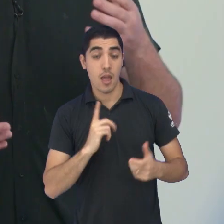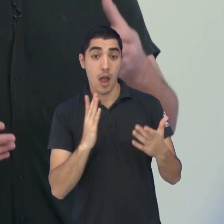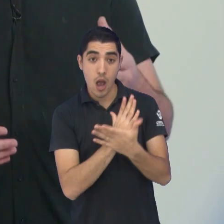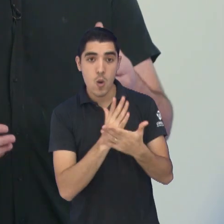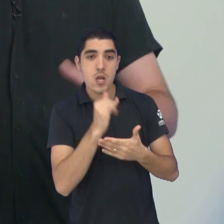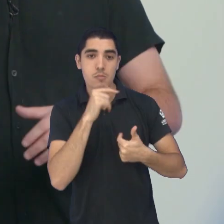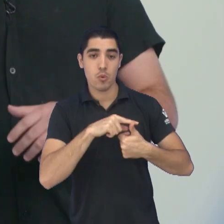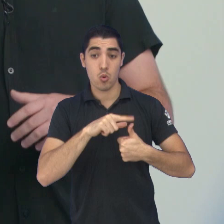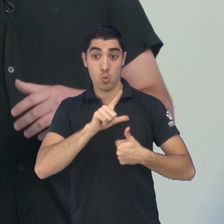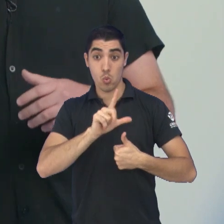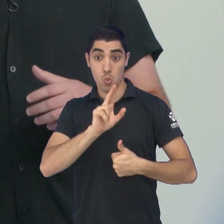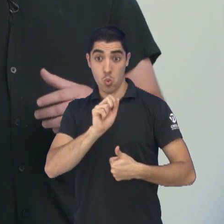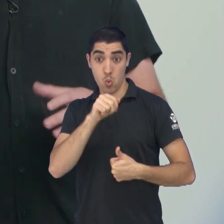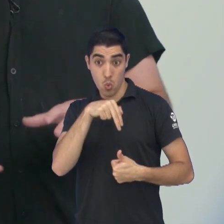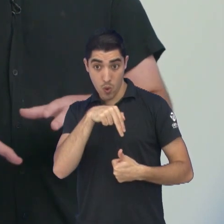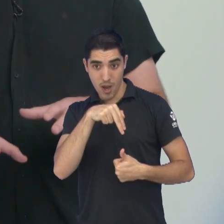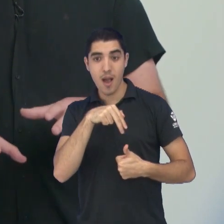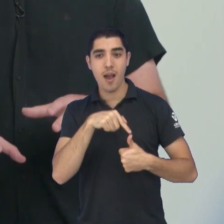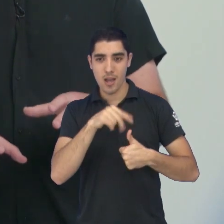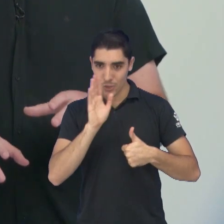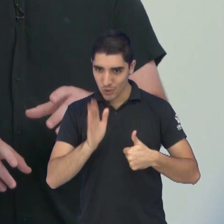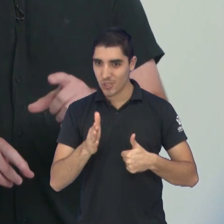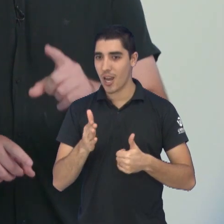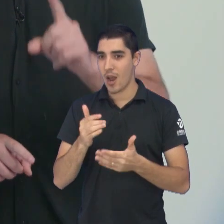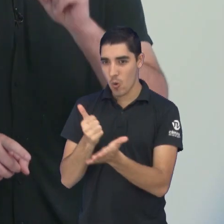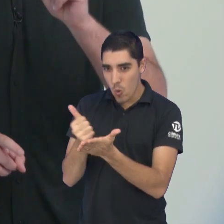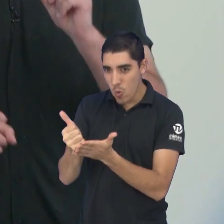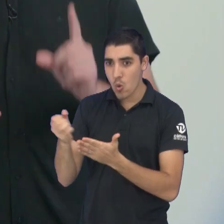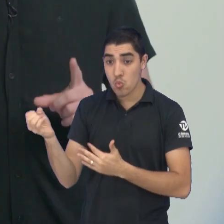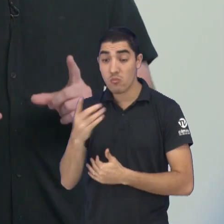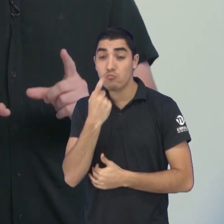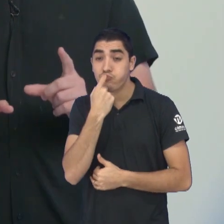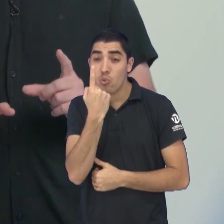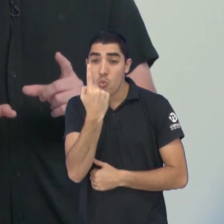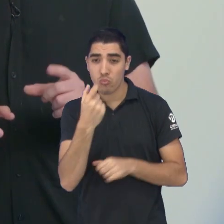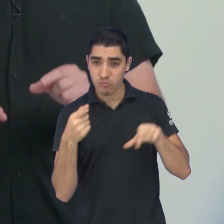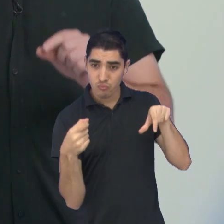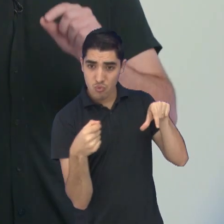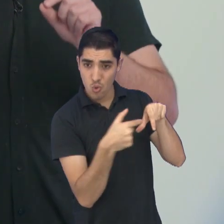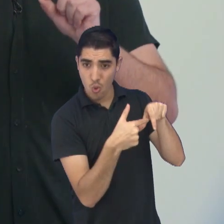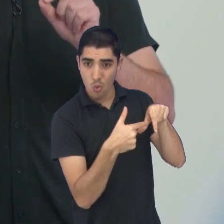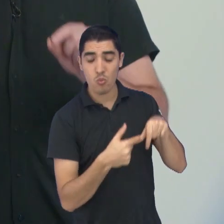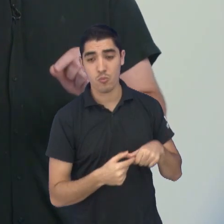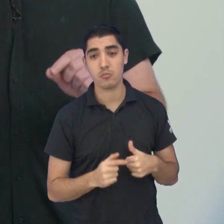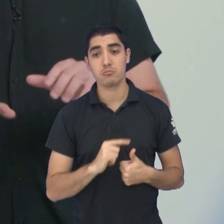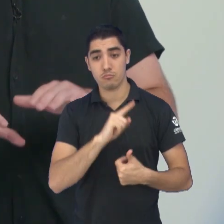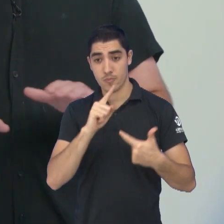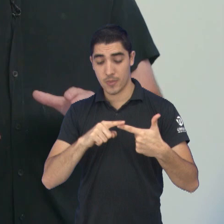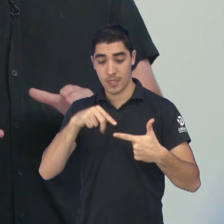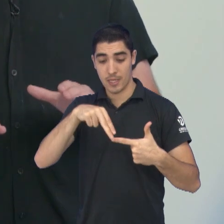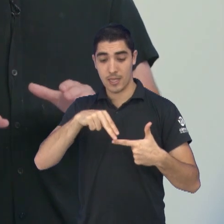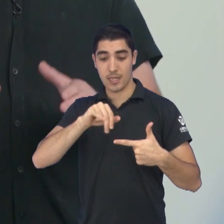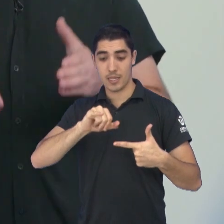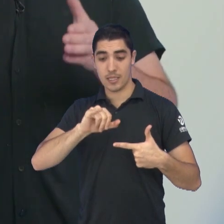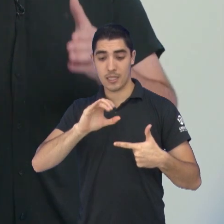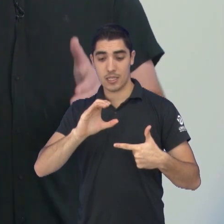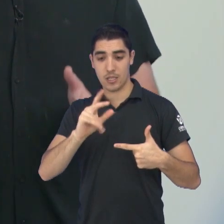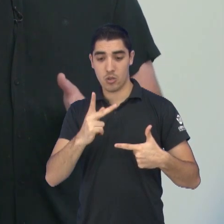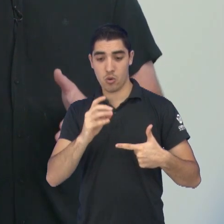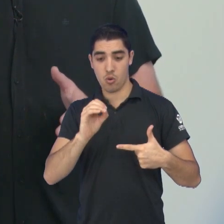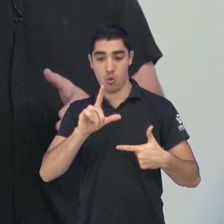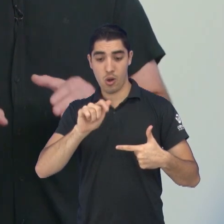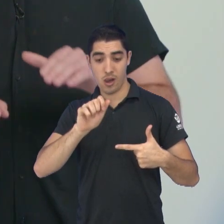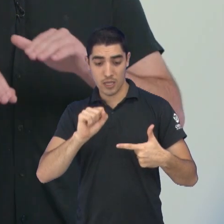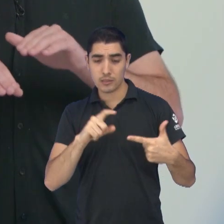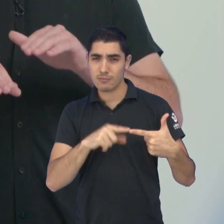atacantes Luan, contratado para a reta final do Paulista e que fez apenas um gol com a camisa da Águia, e também Nicolas, até então craque